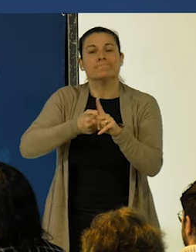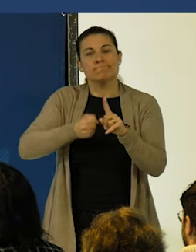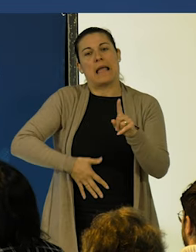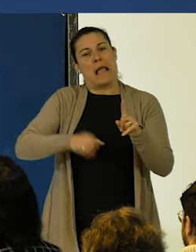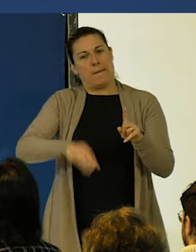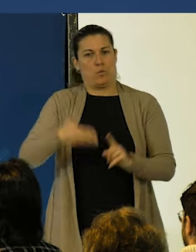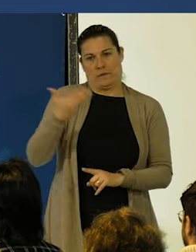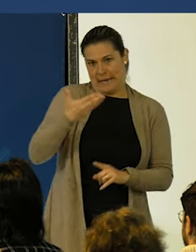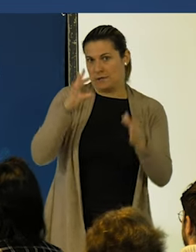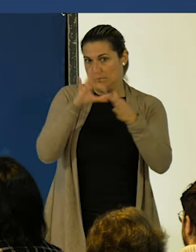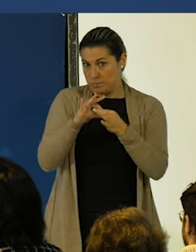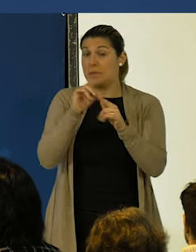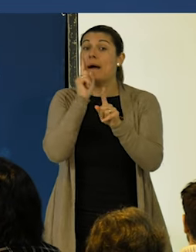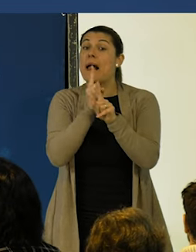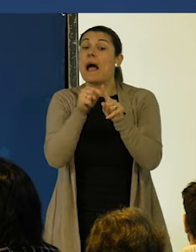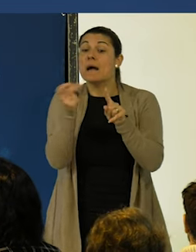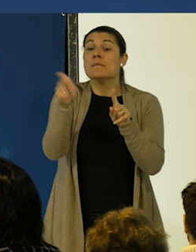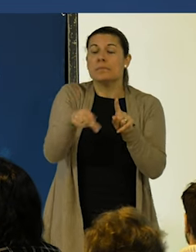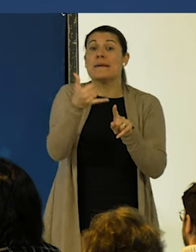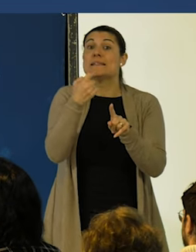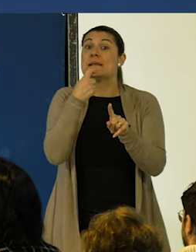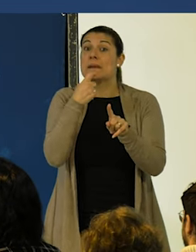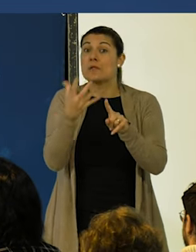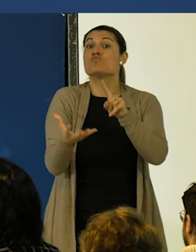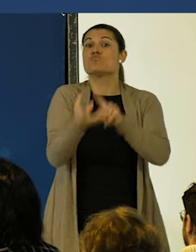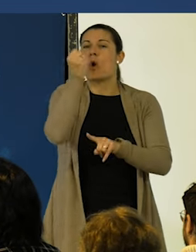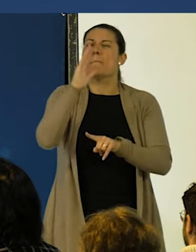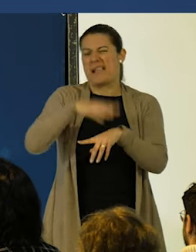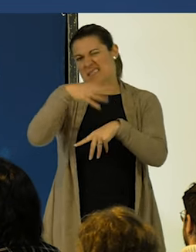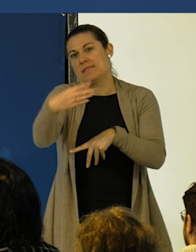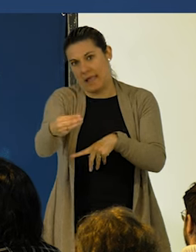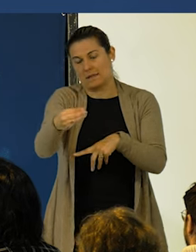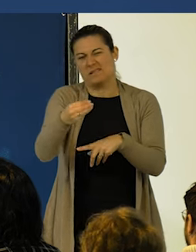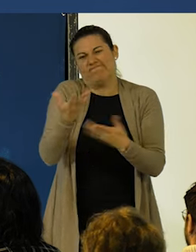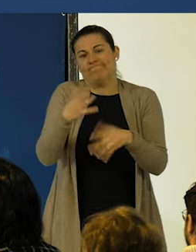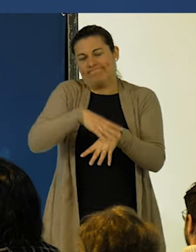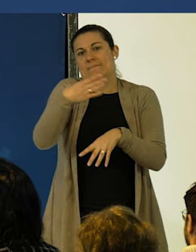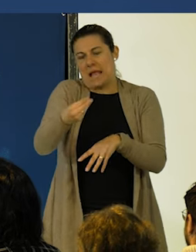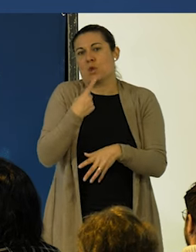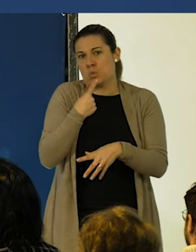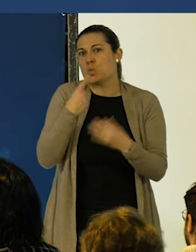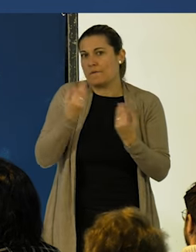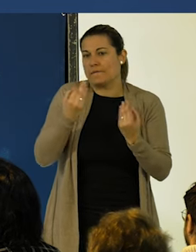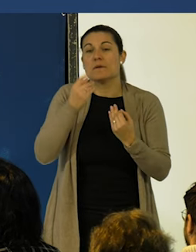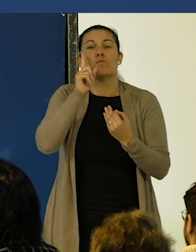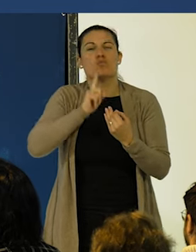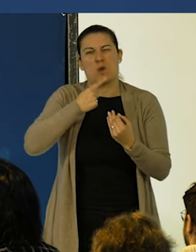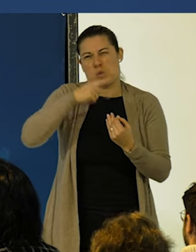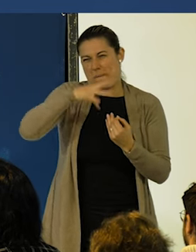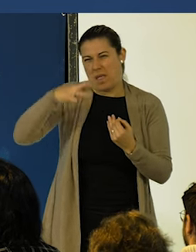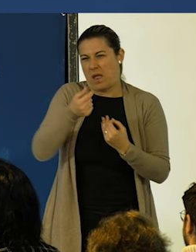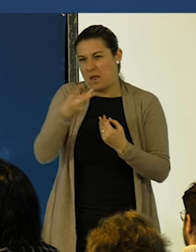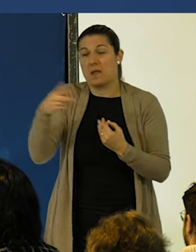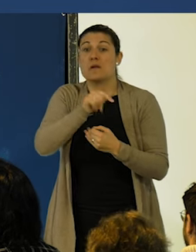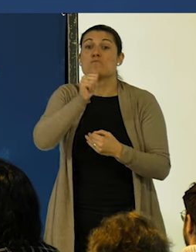aborto. Uma luta vinda do 25 de Abril, que só foi vencida muito tarde, demasiado tarde, para milhares de mulheres que